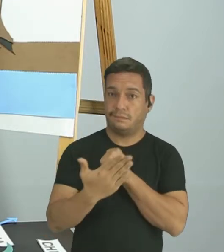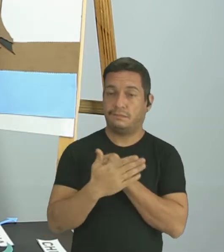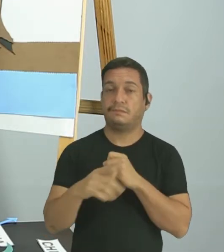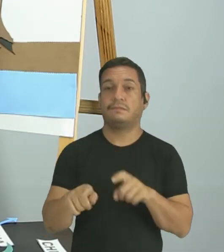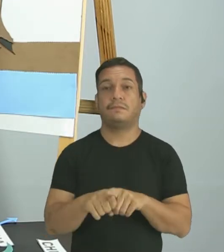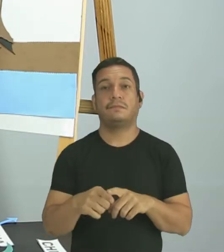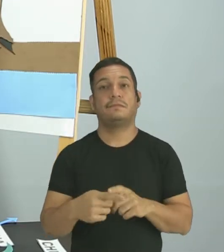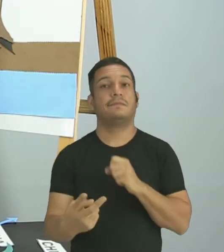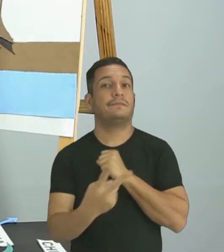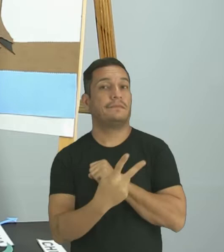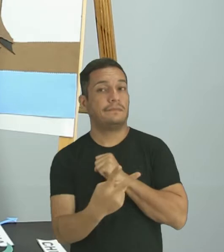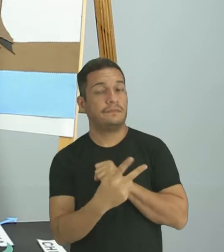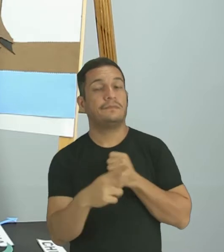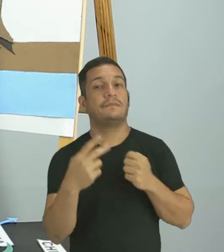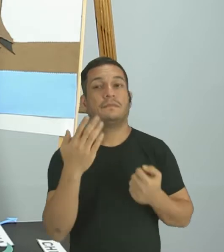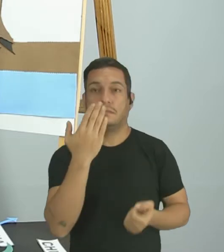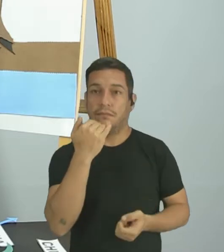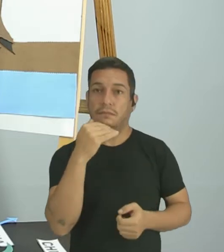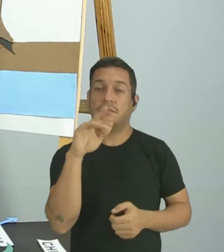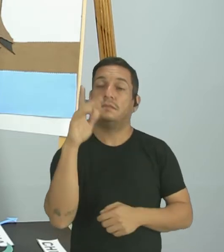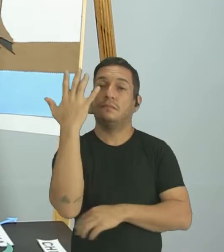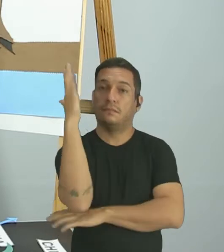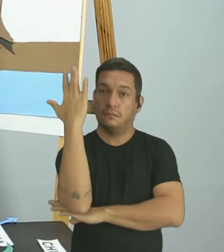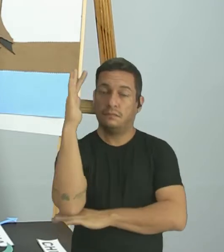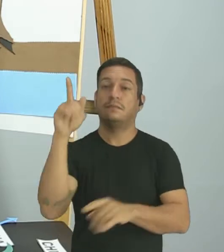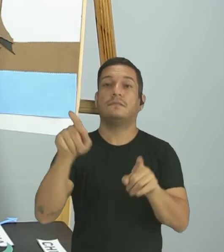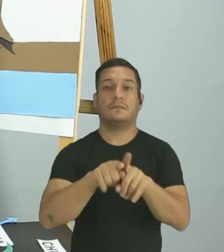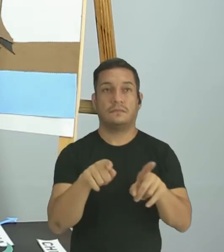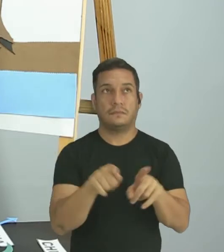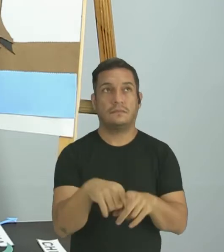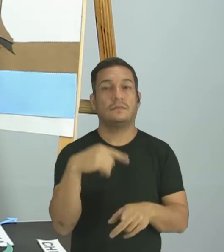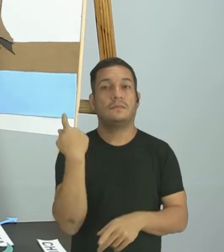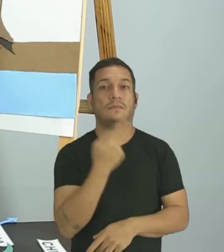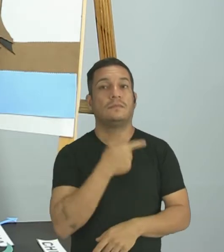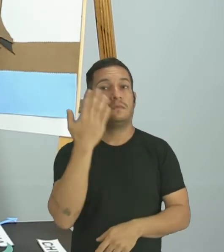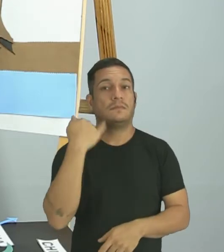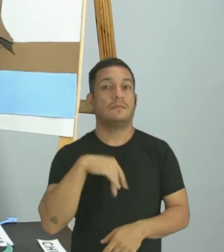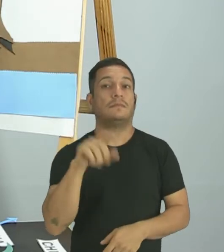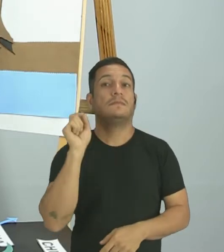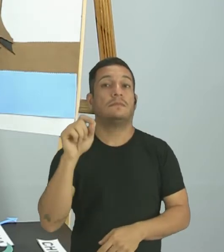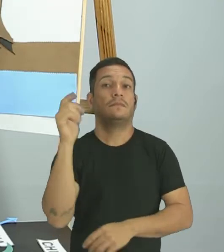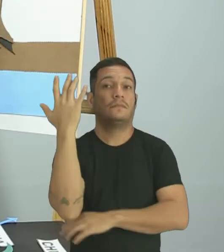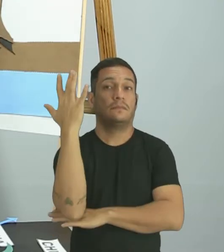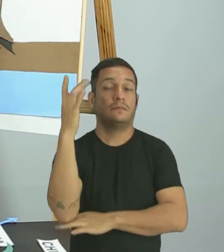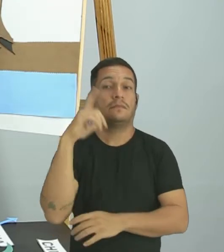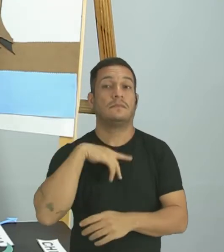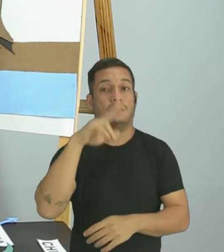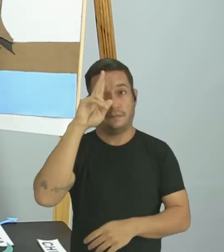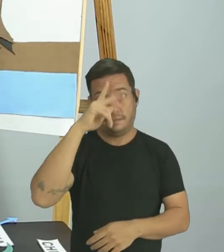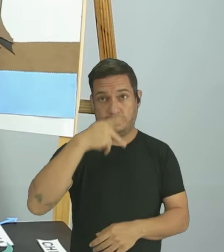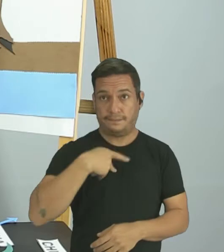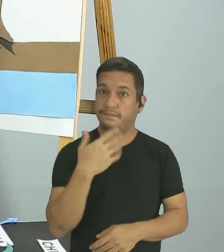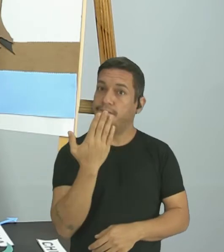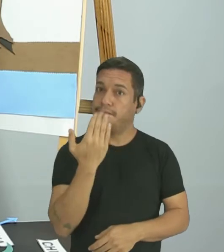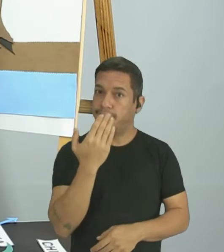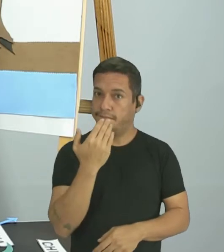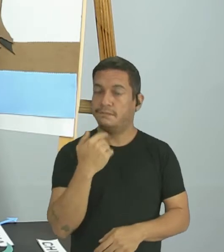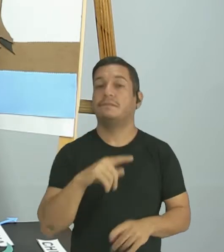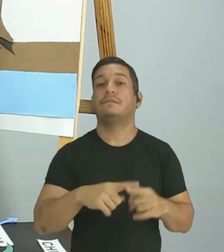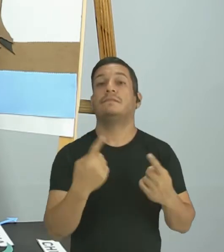ser alimentado, a planta também. E a gente já sabe que a planta, ela produz o seu próprio alimento. Mas para